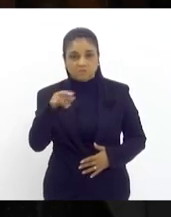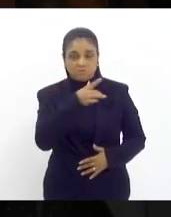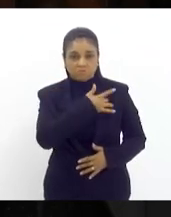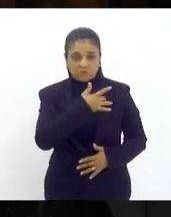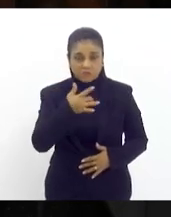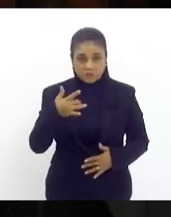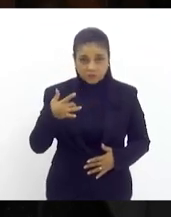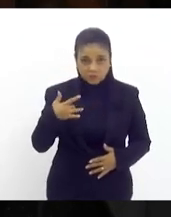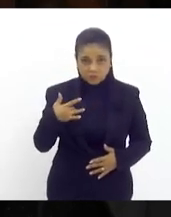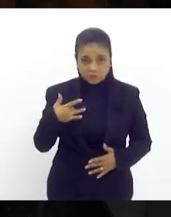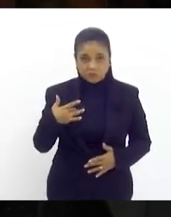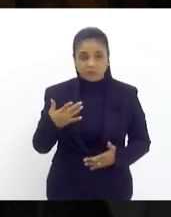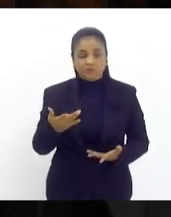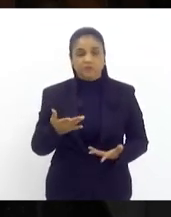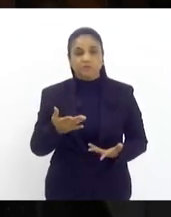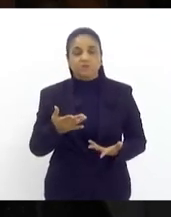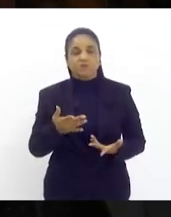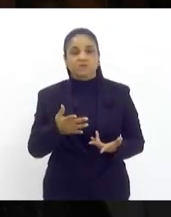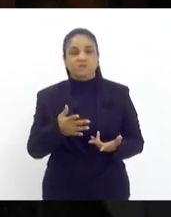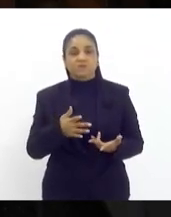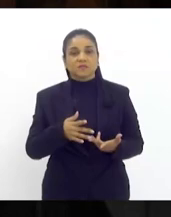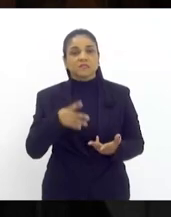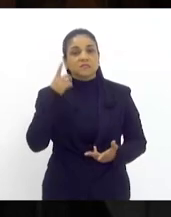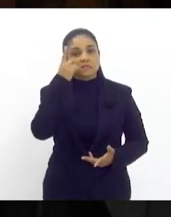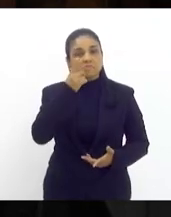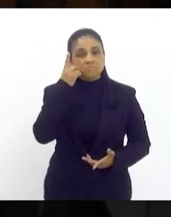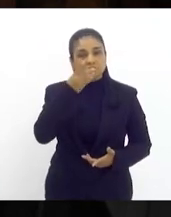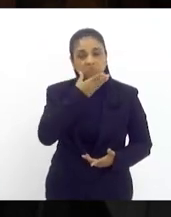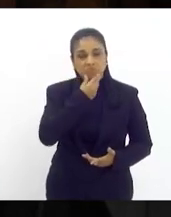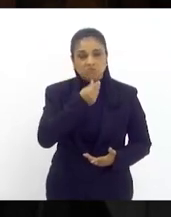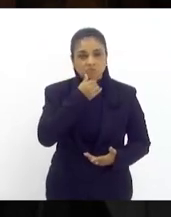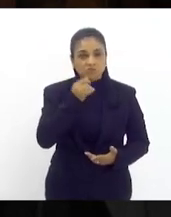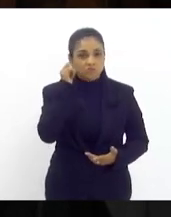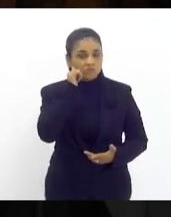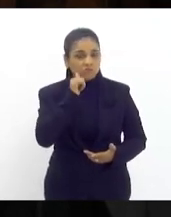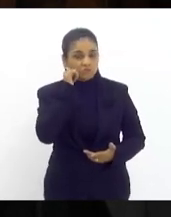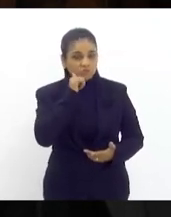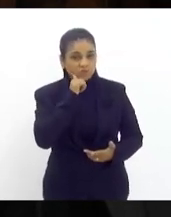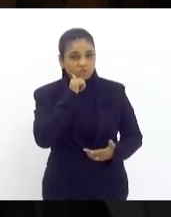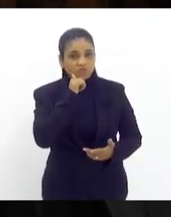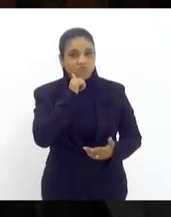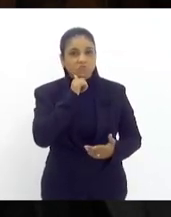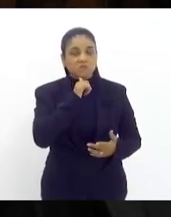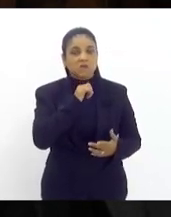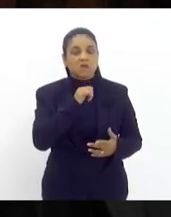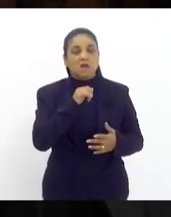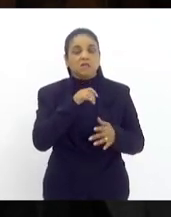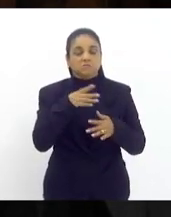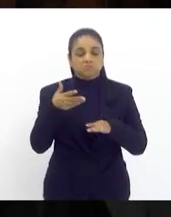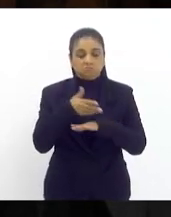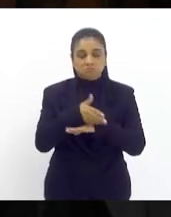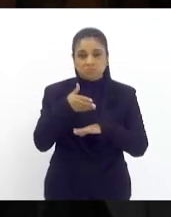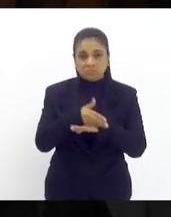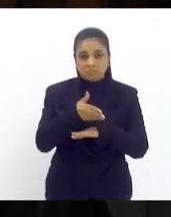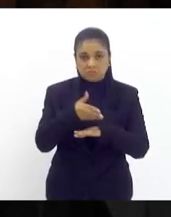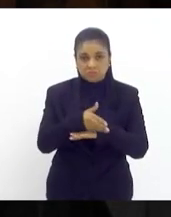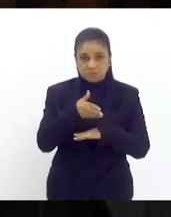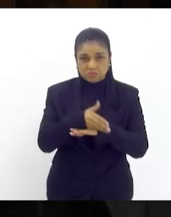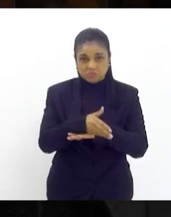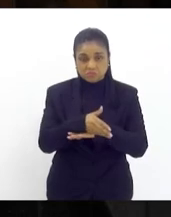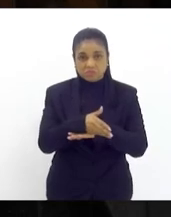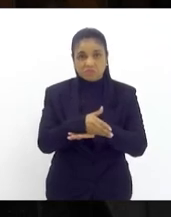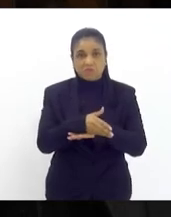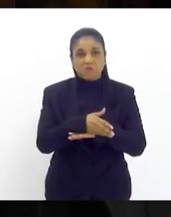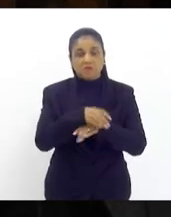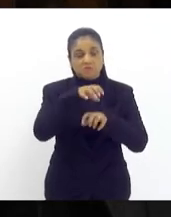senhoras e senhores deputados que nos assistem de forma presencial e de forma